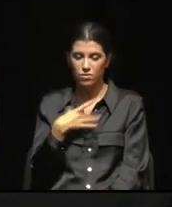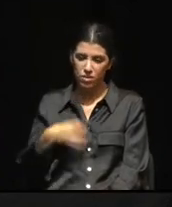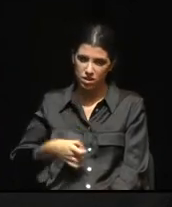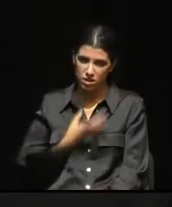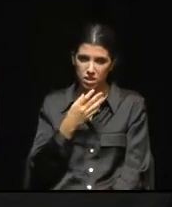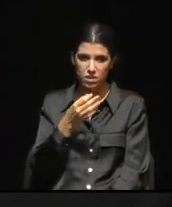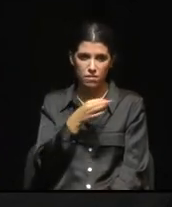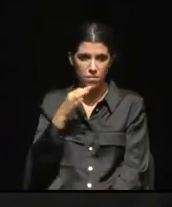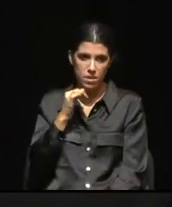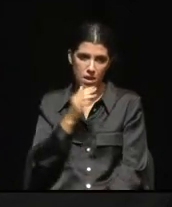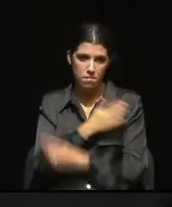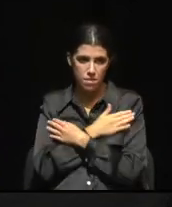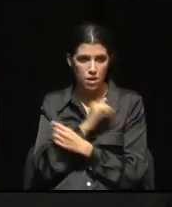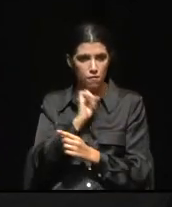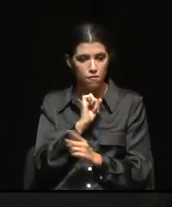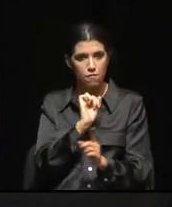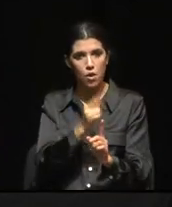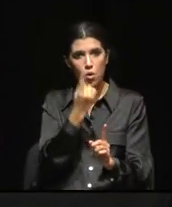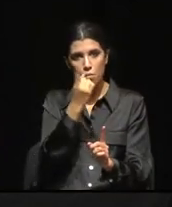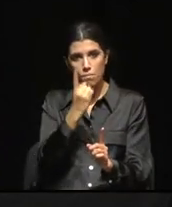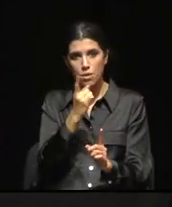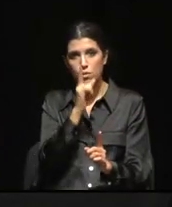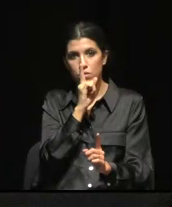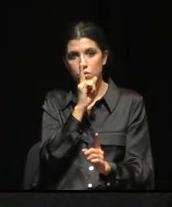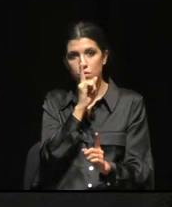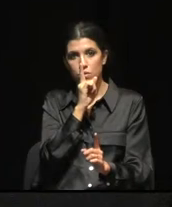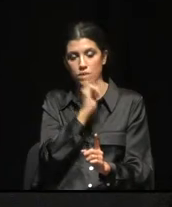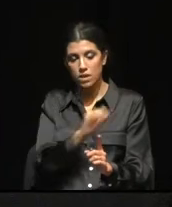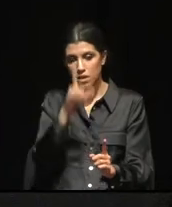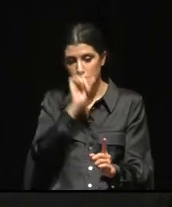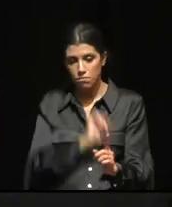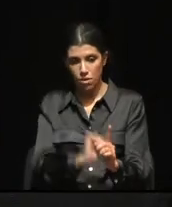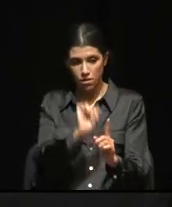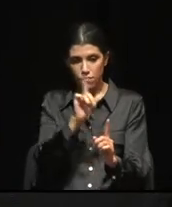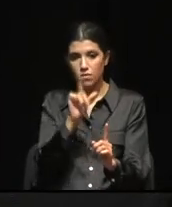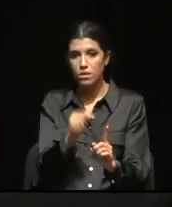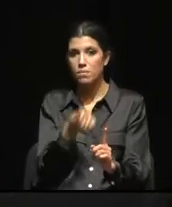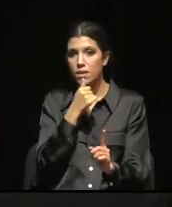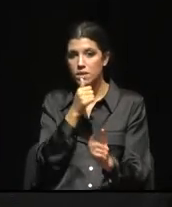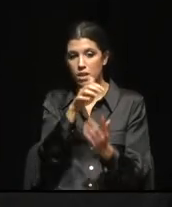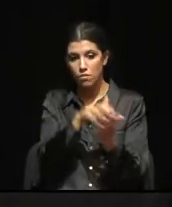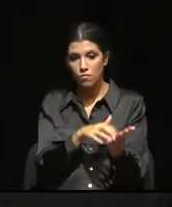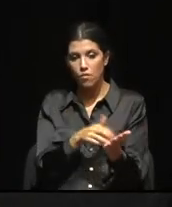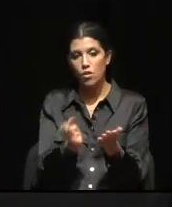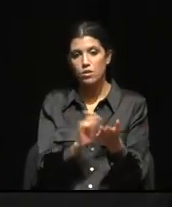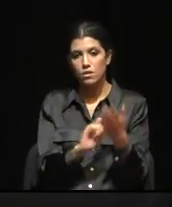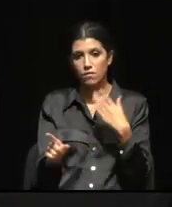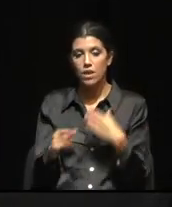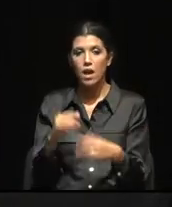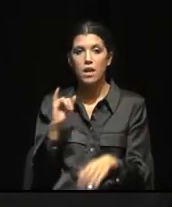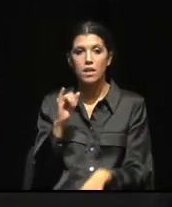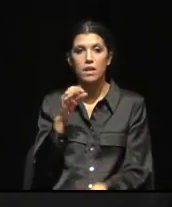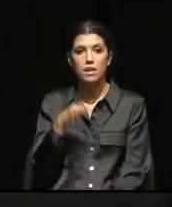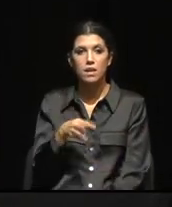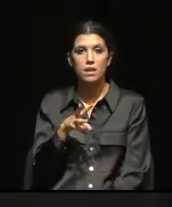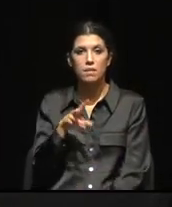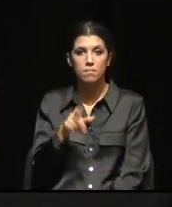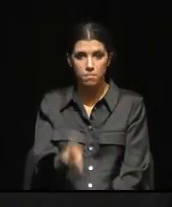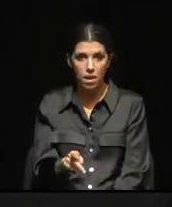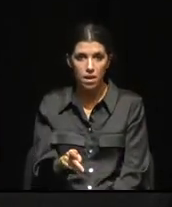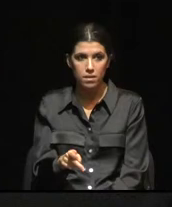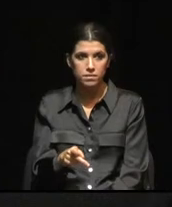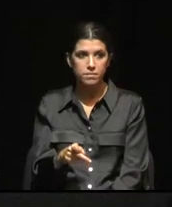família e amigos guardando um minuto de silêncio em sua memória mais delibera ainda enviar o presente voto à Associação Portuguesa de meterologia